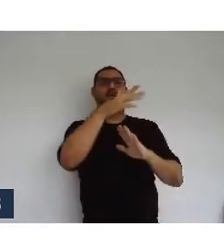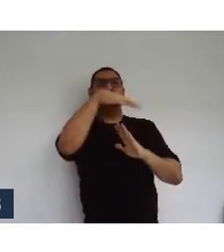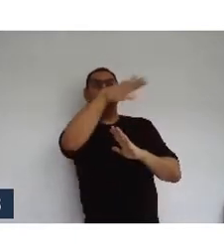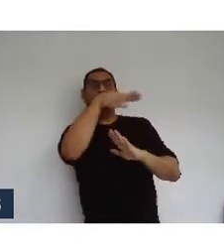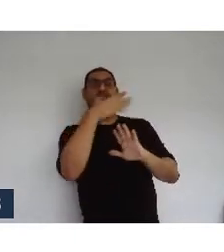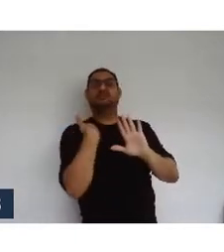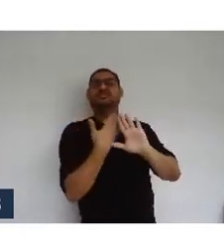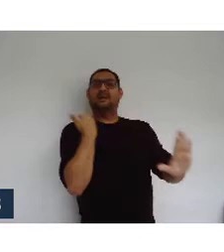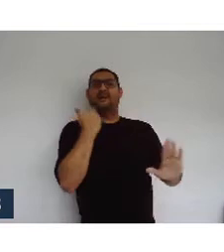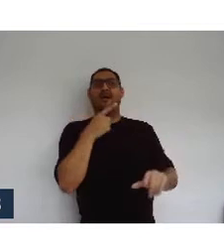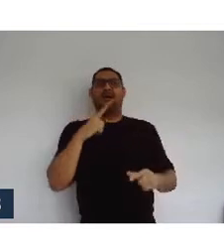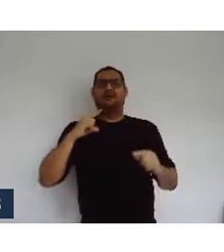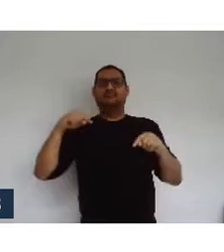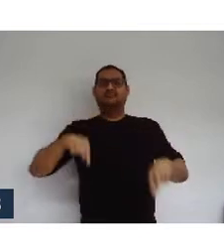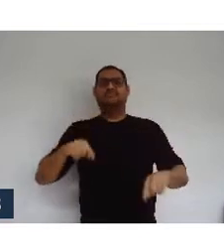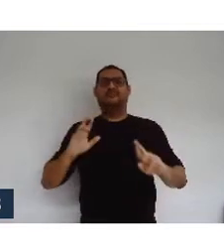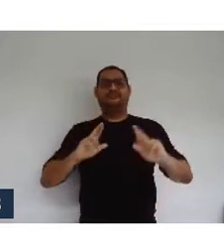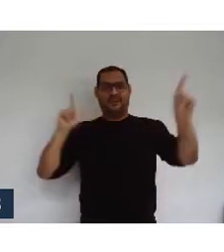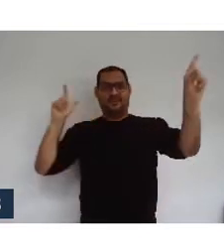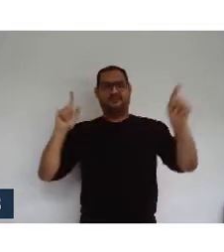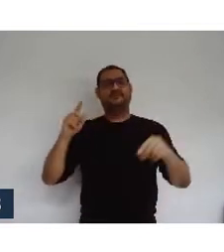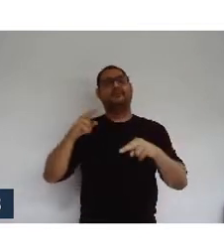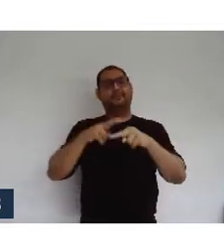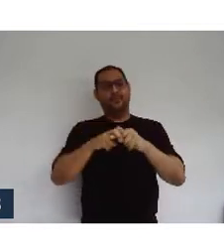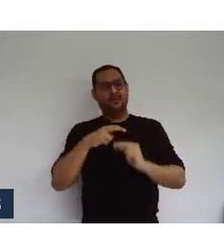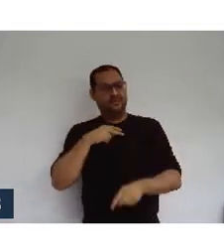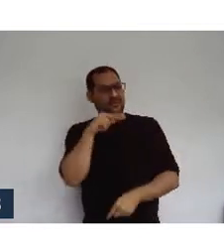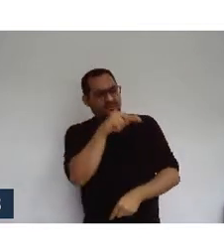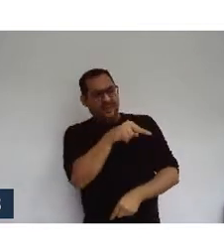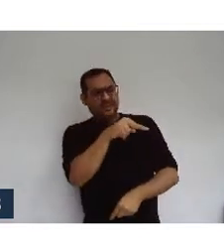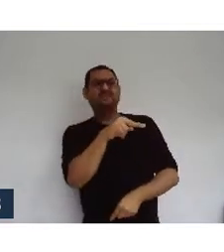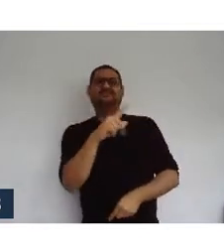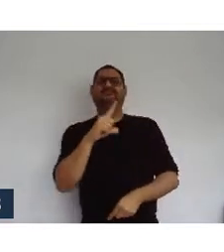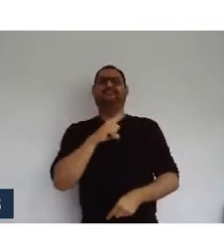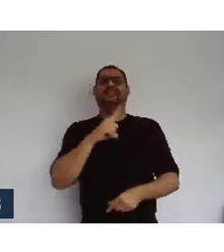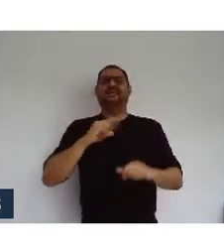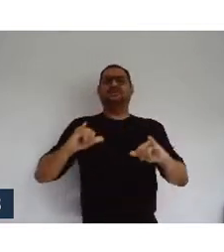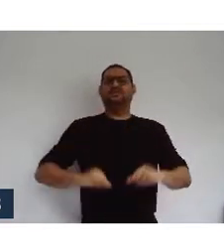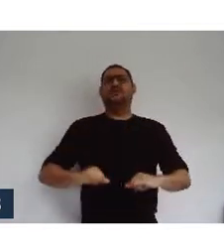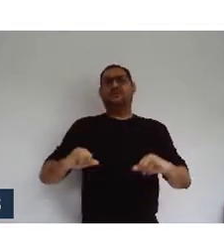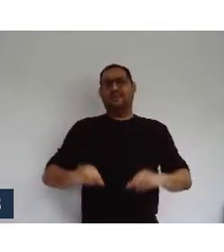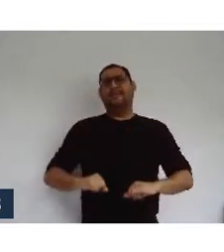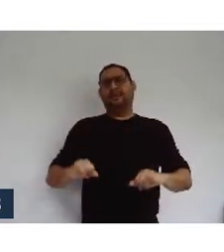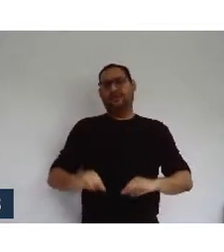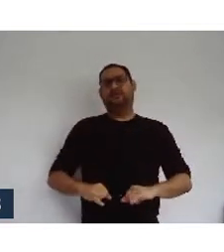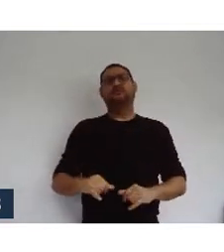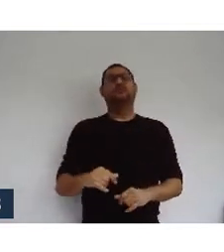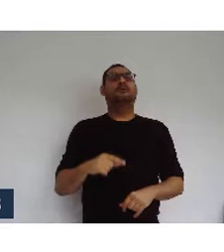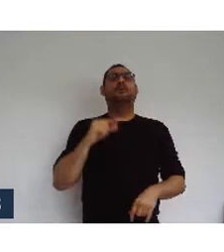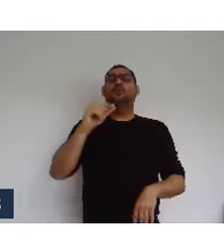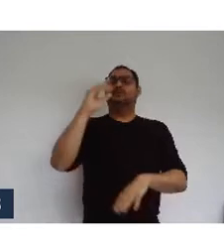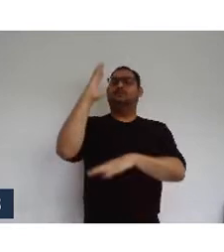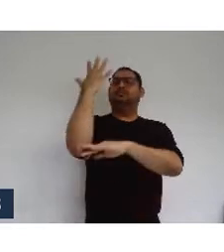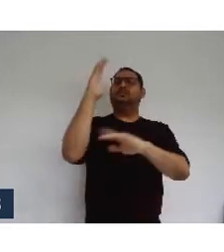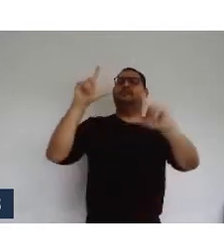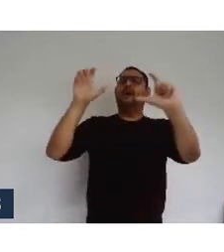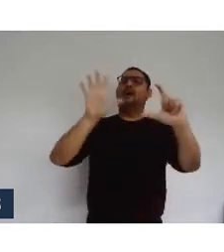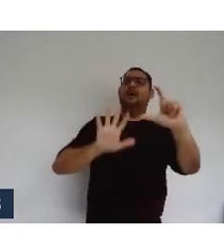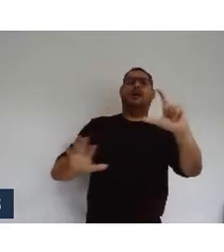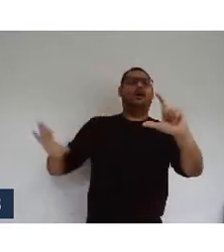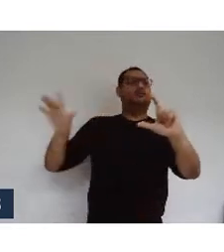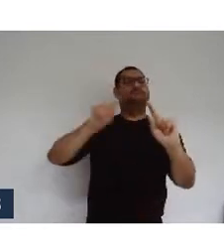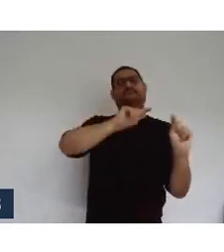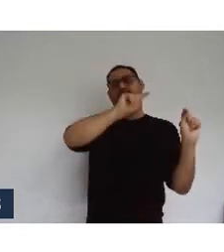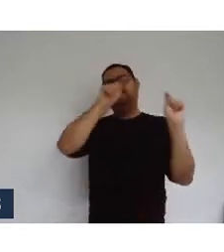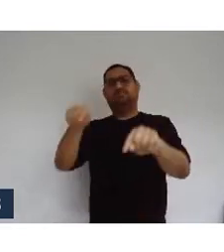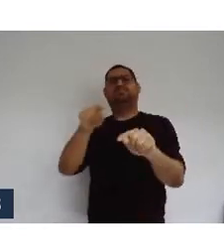social, me fazem pensar sobre seu sofrimento e o que, de fato, aquela paisagem significa para ele quando avaliamos